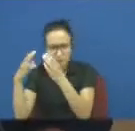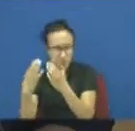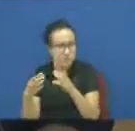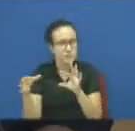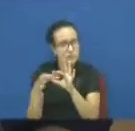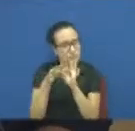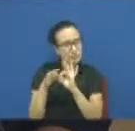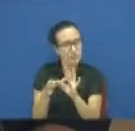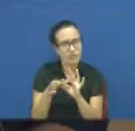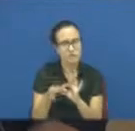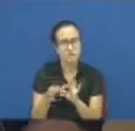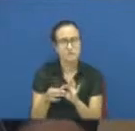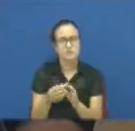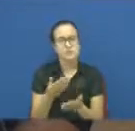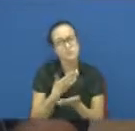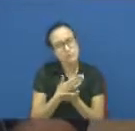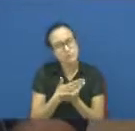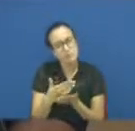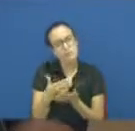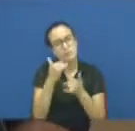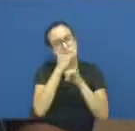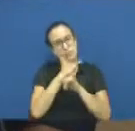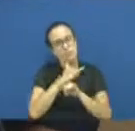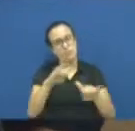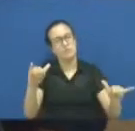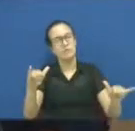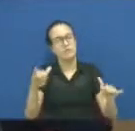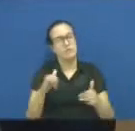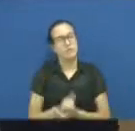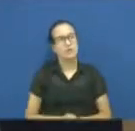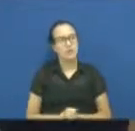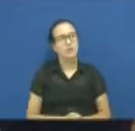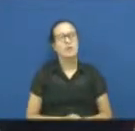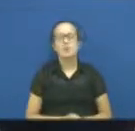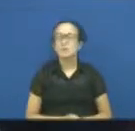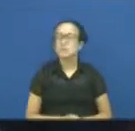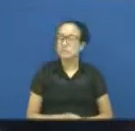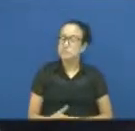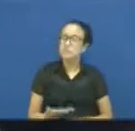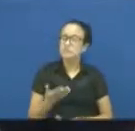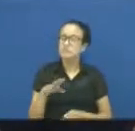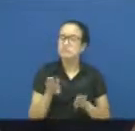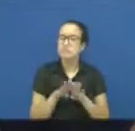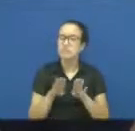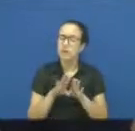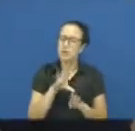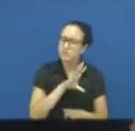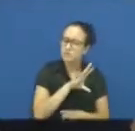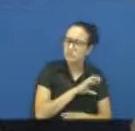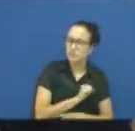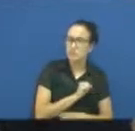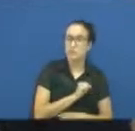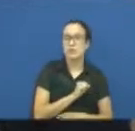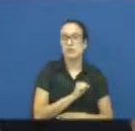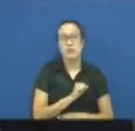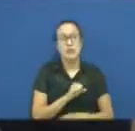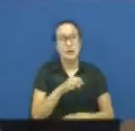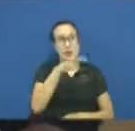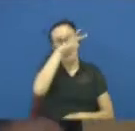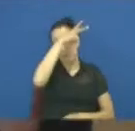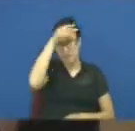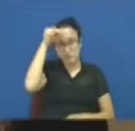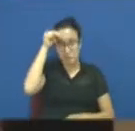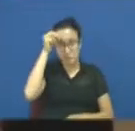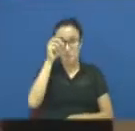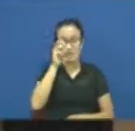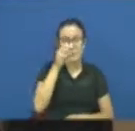articulando essa campanha aqui, eu achei da maior importância. Também me chamou muita atenção a Prefeitura ter oferecido 3.000 exames, né,